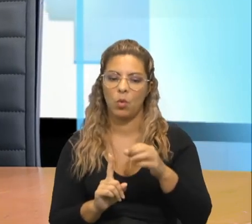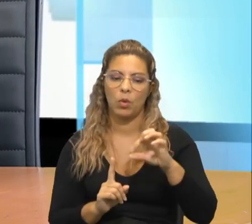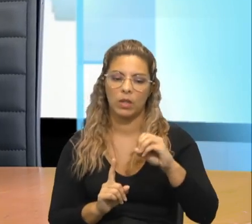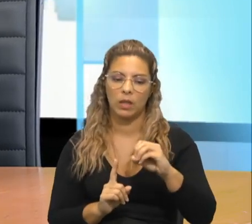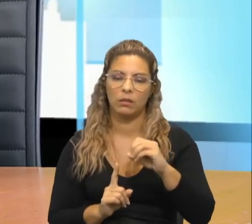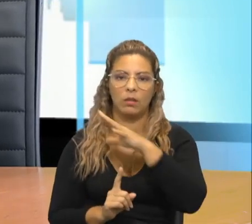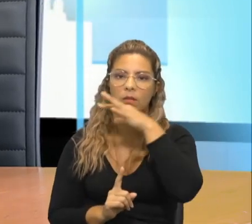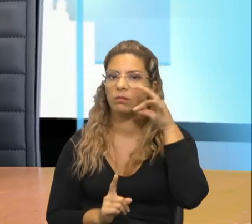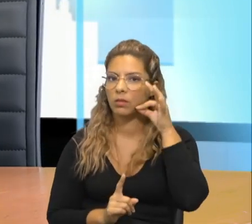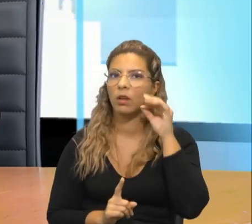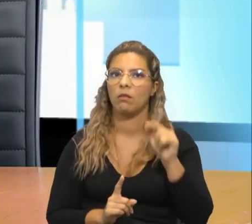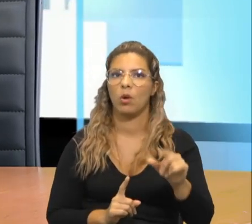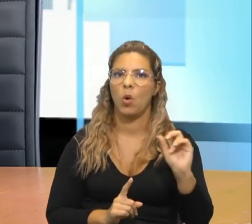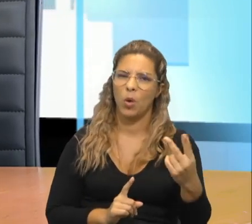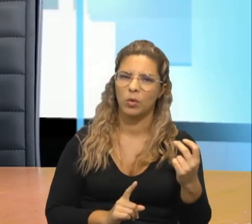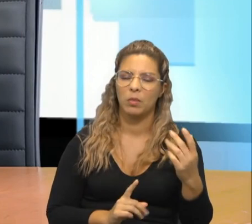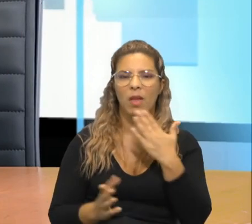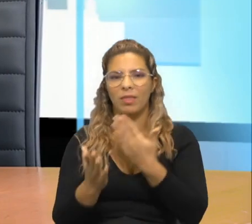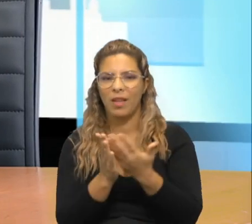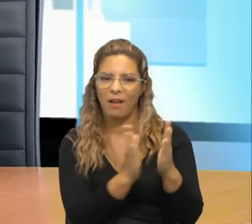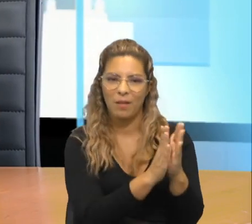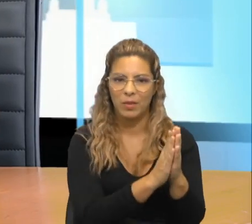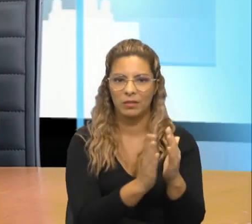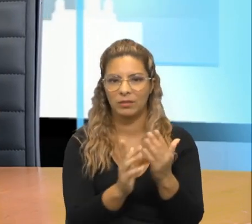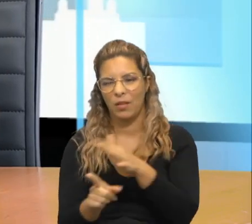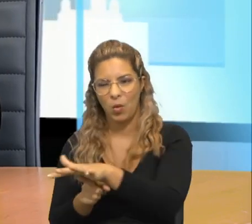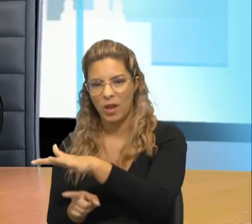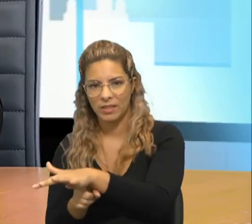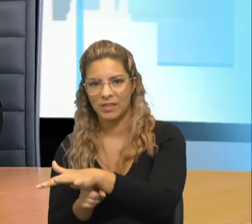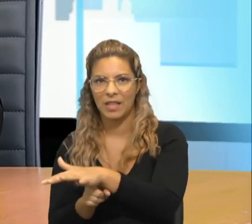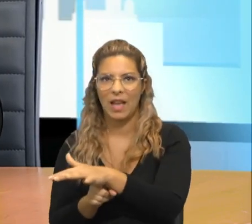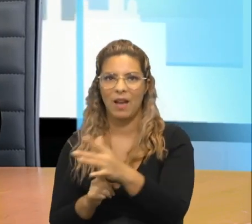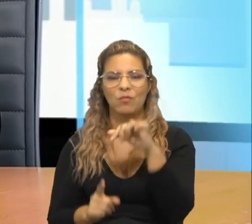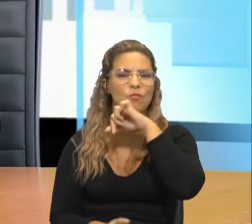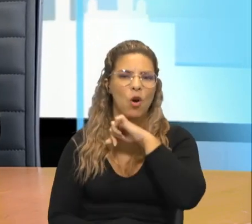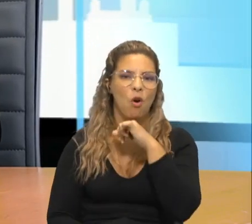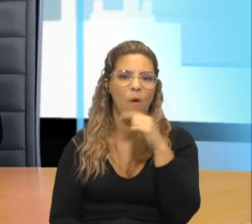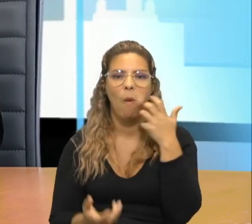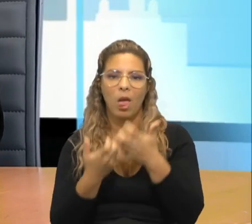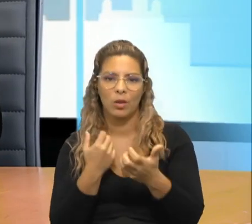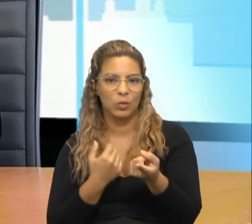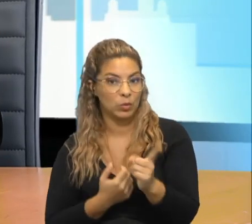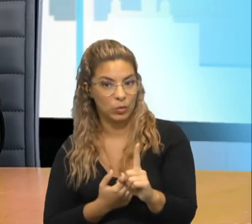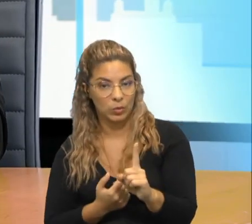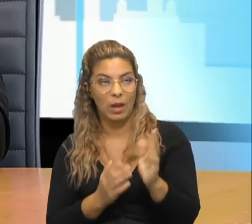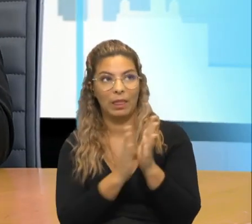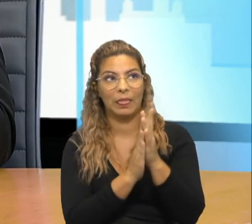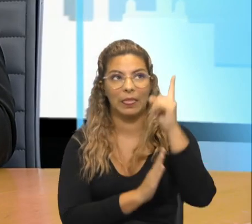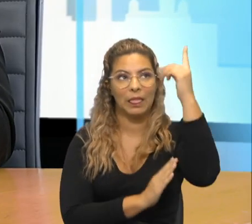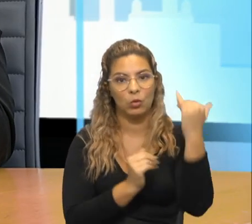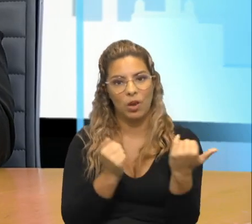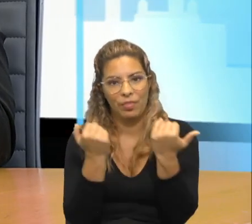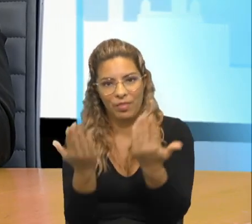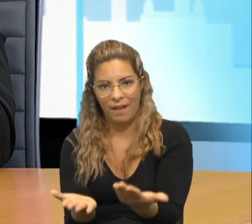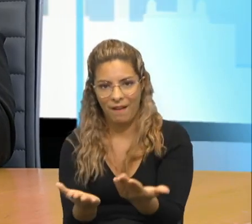paróquia de São Paulo para os paulistas. Então, isso não é coincidência, certamente é dom de Deus para nós,